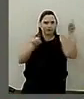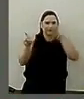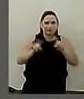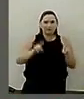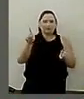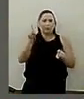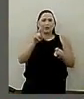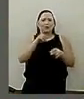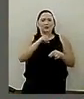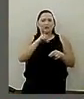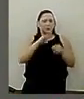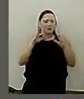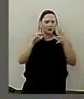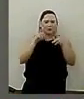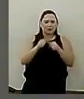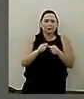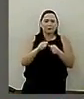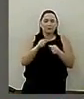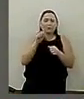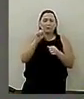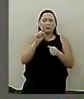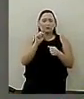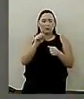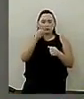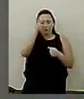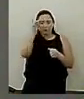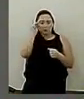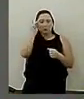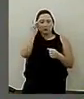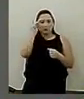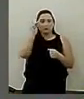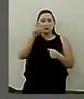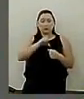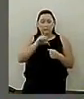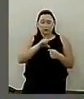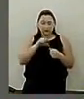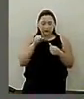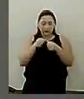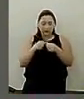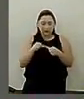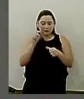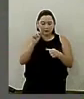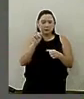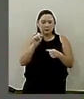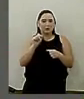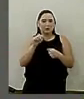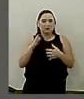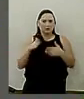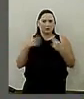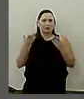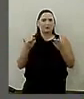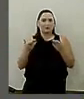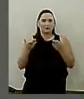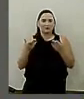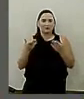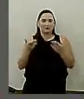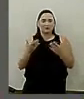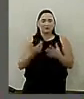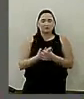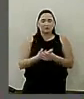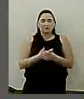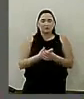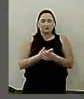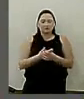esse, imediatamente, instintivamente, já vamos logo, sem qualquer interpretação, sem